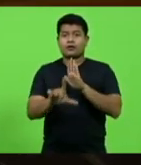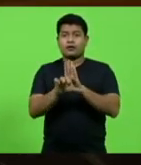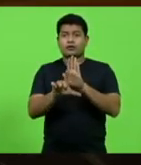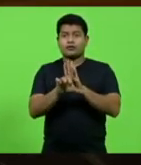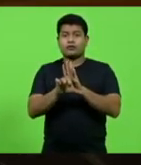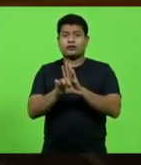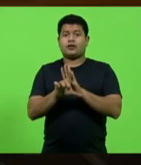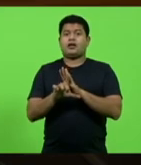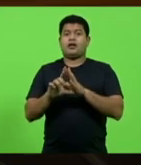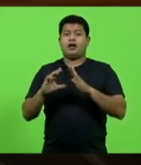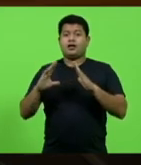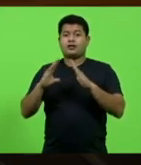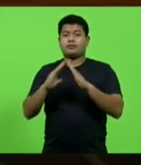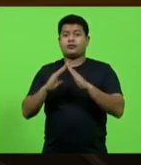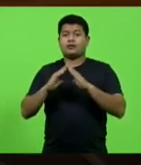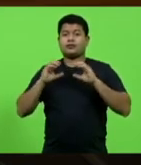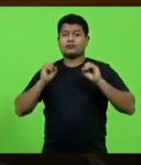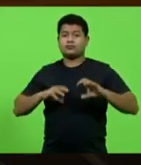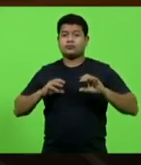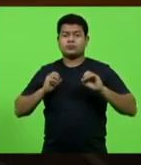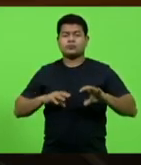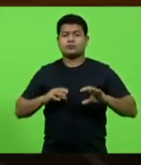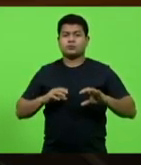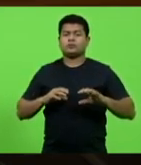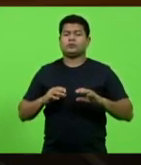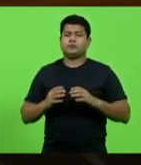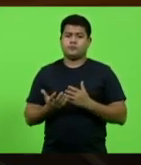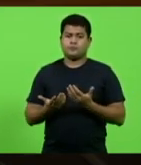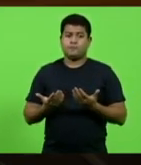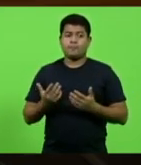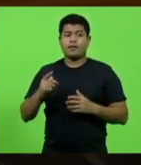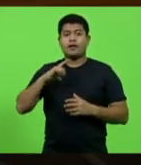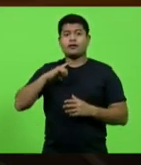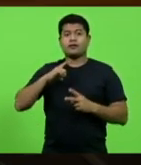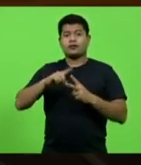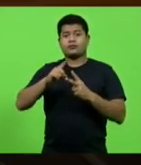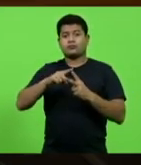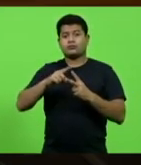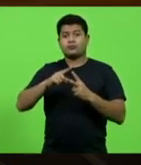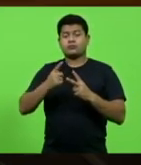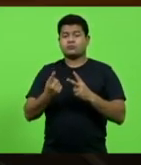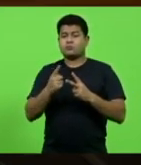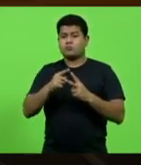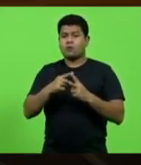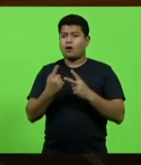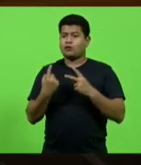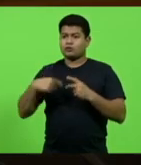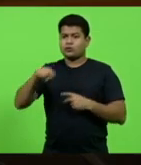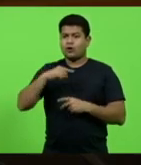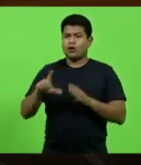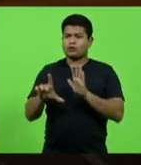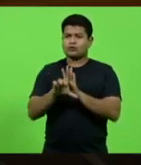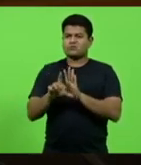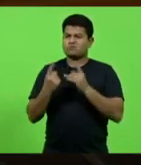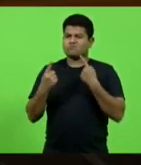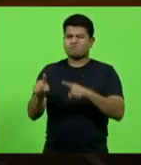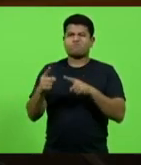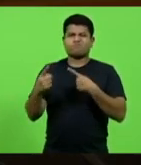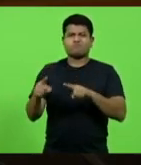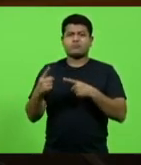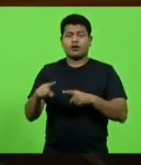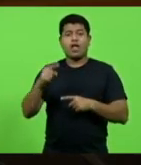Domiciliar, nós temos dois lados. Nós podemos ser contra a lei, e aí sim, é uma imposição de uma